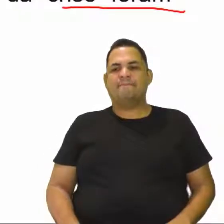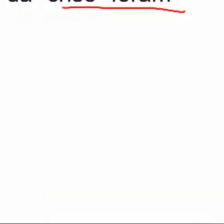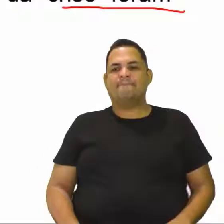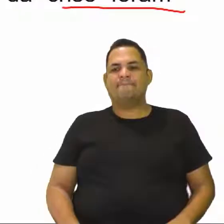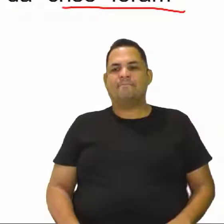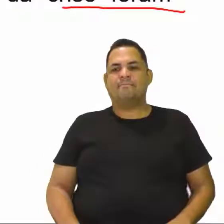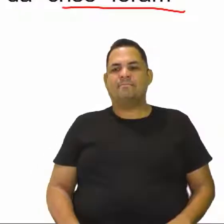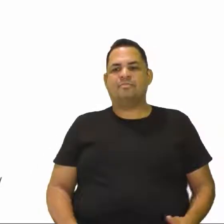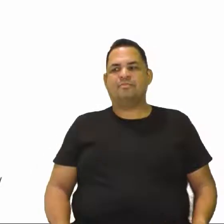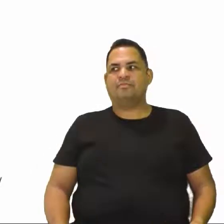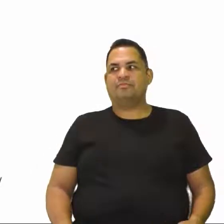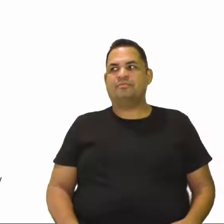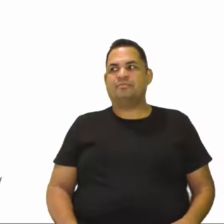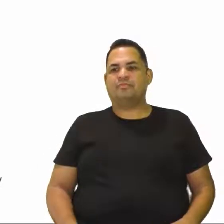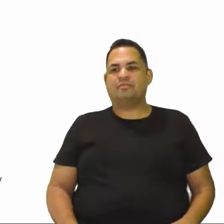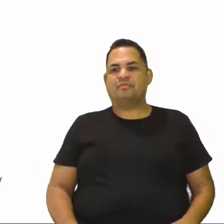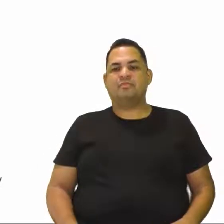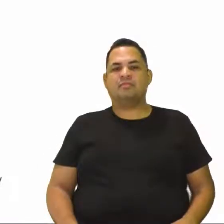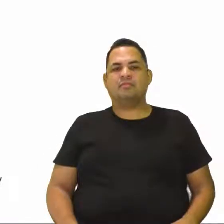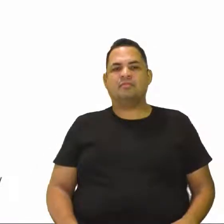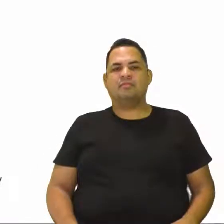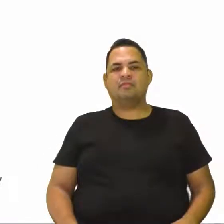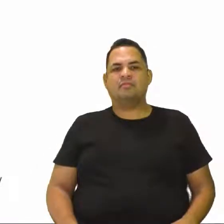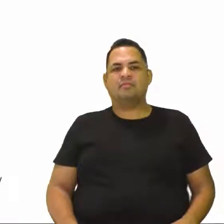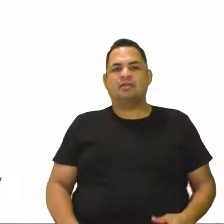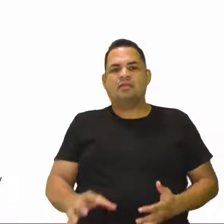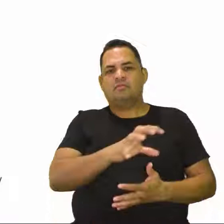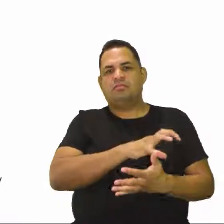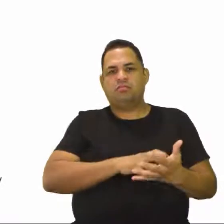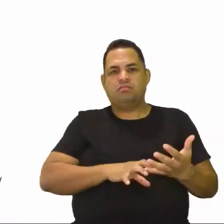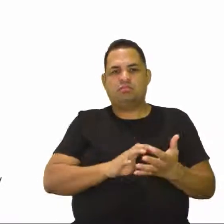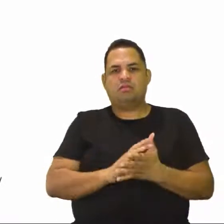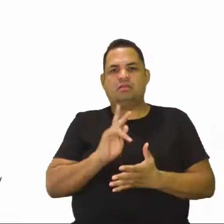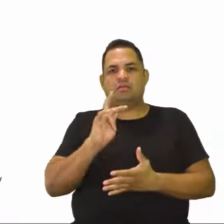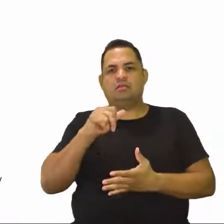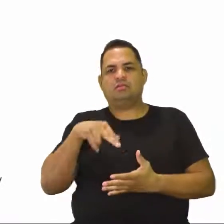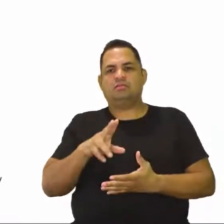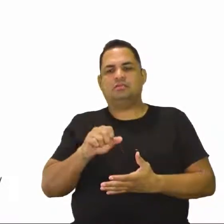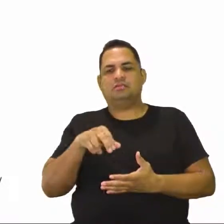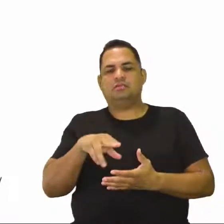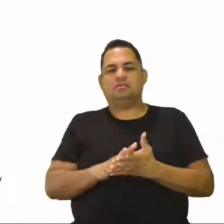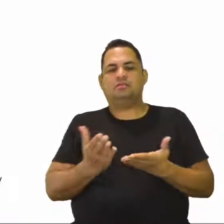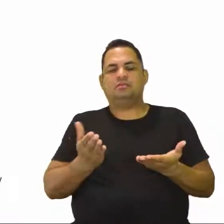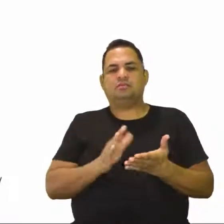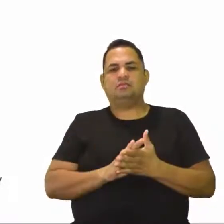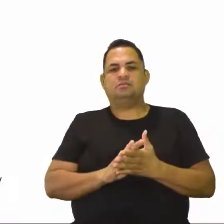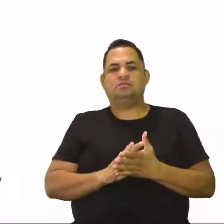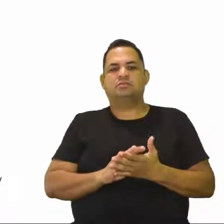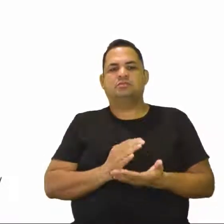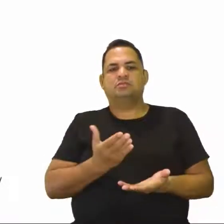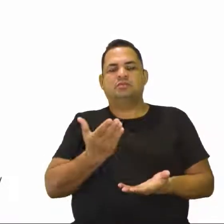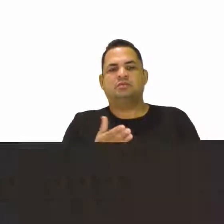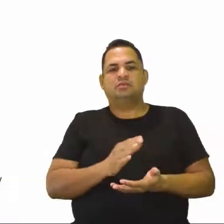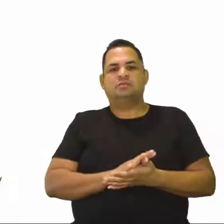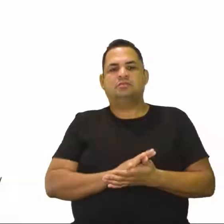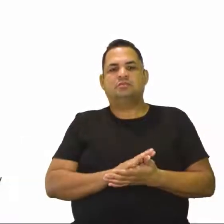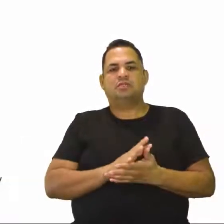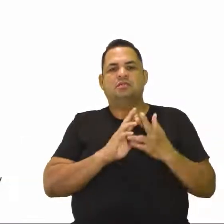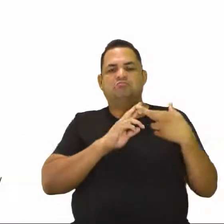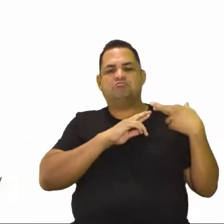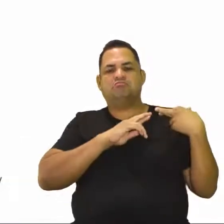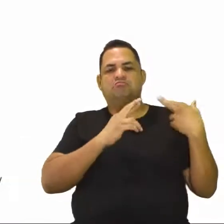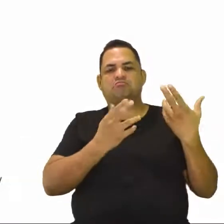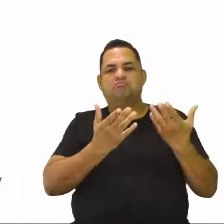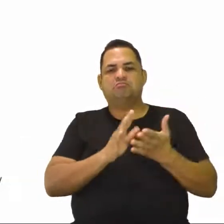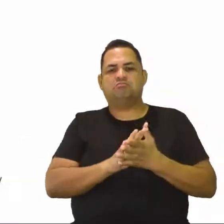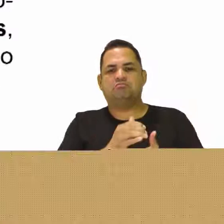não deu outra. Olha lá, a Revolução Keynesiana, que é o John Keynes, né? O cara responsável